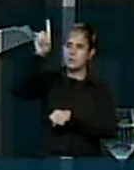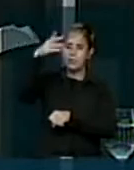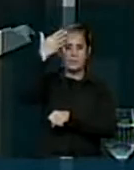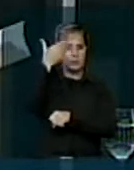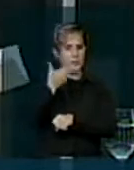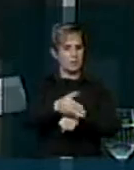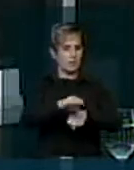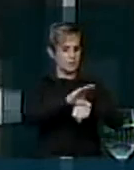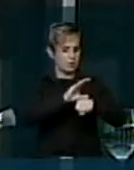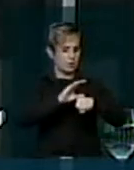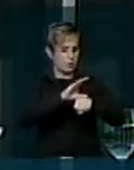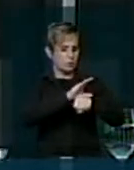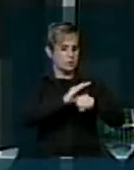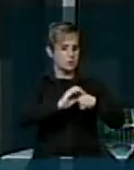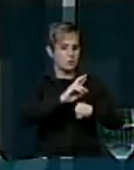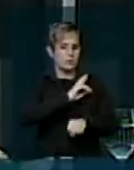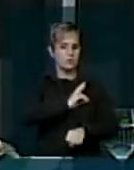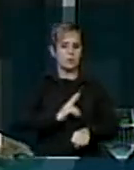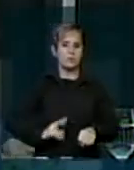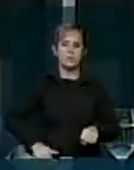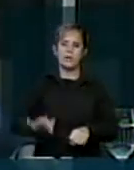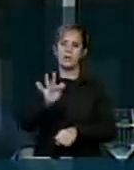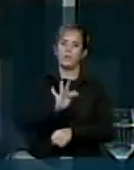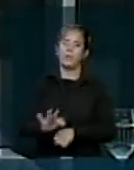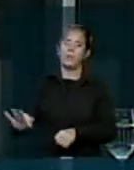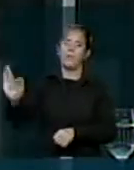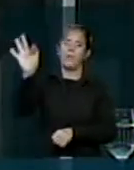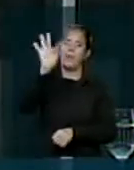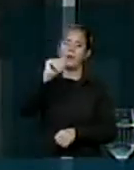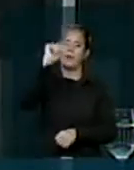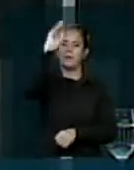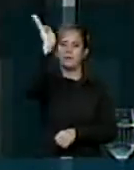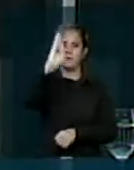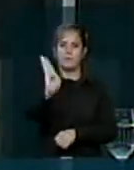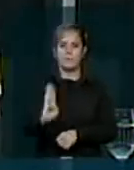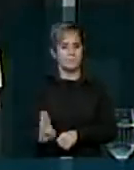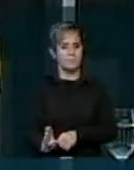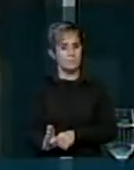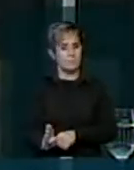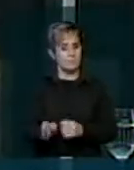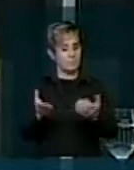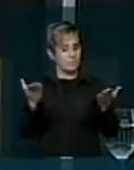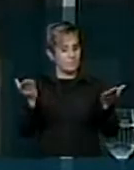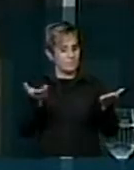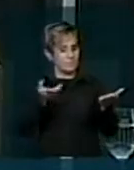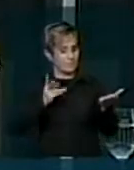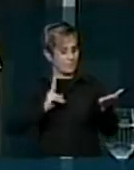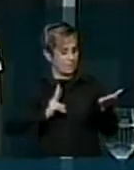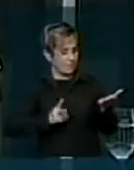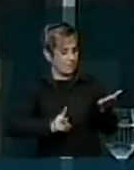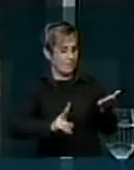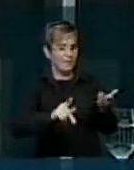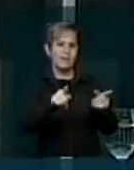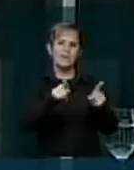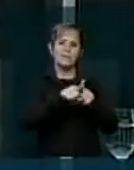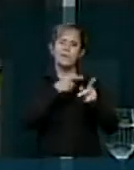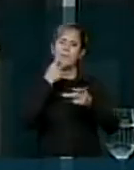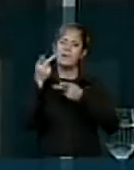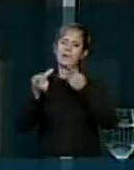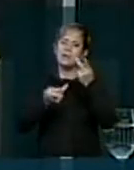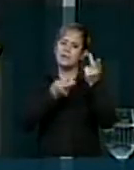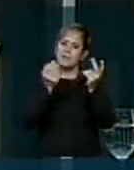Constituição da República Federativa do Brasil. E nessa esteira, senhor presidente, eu também